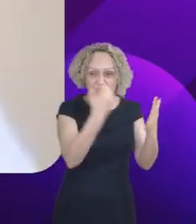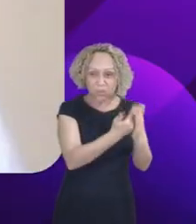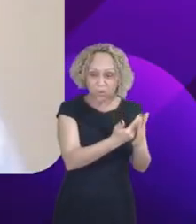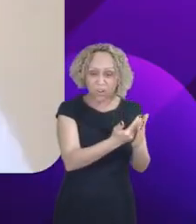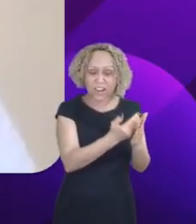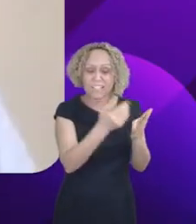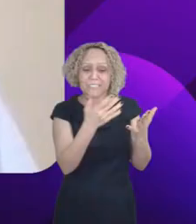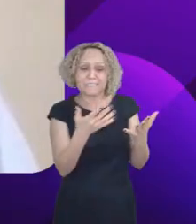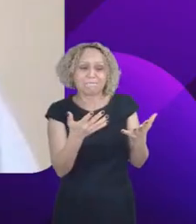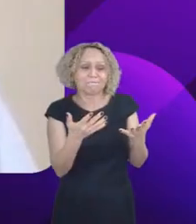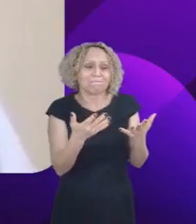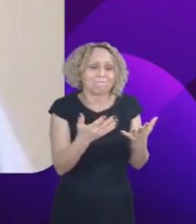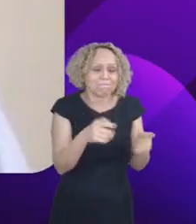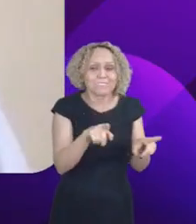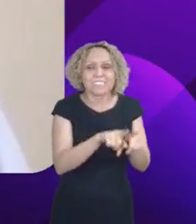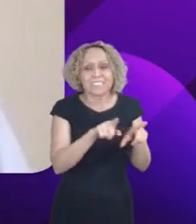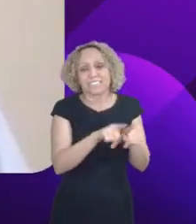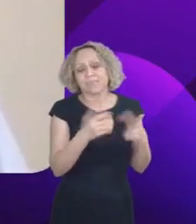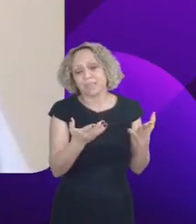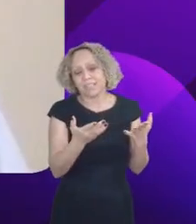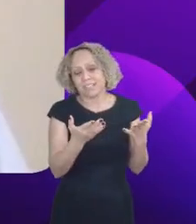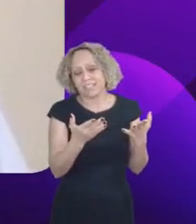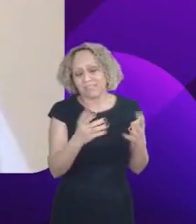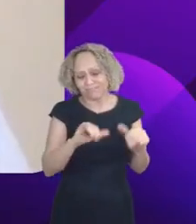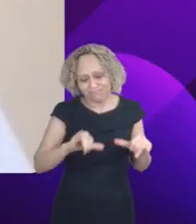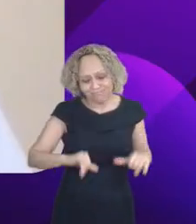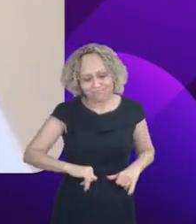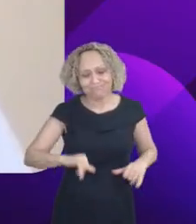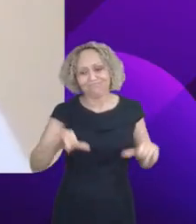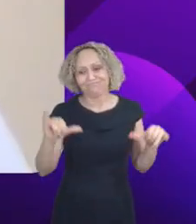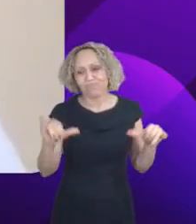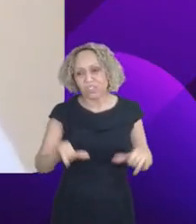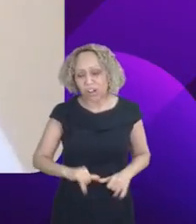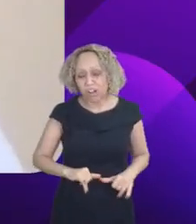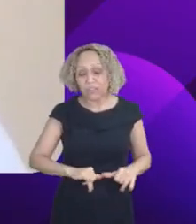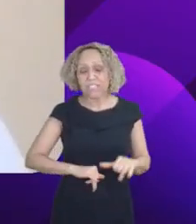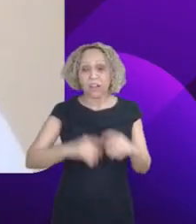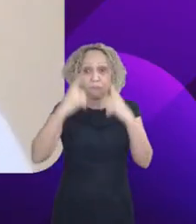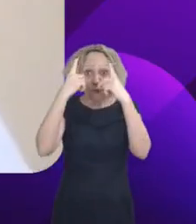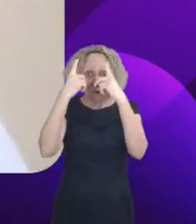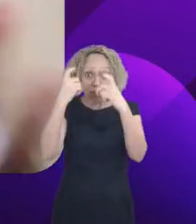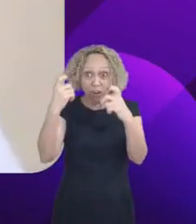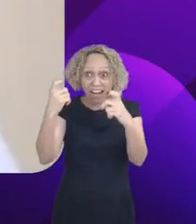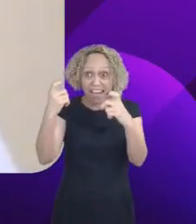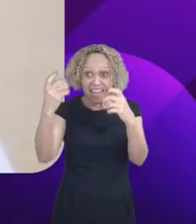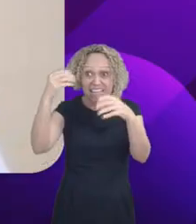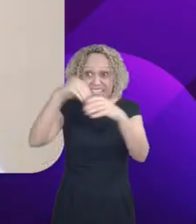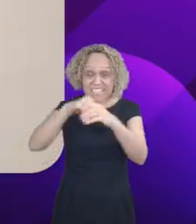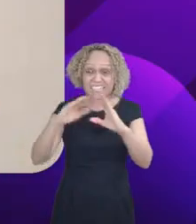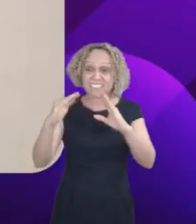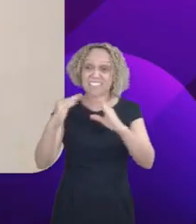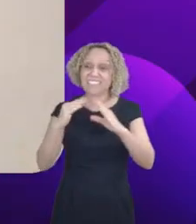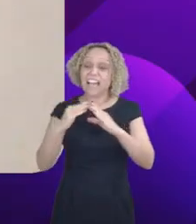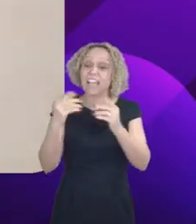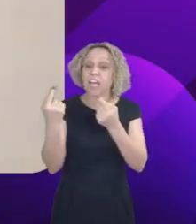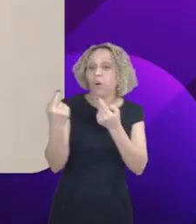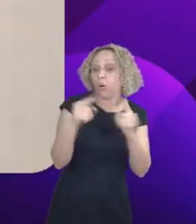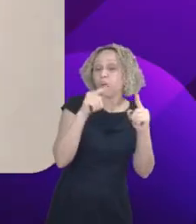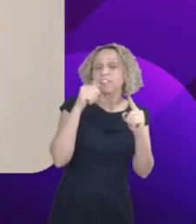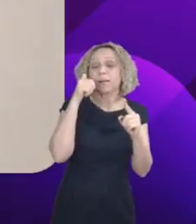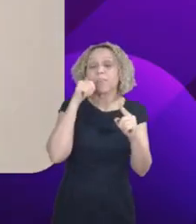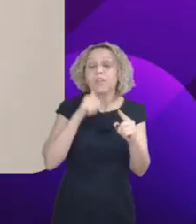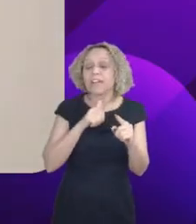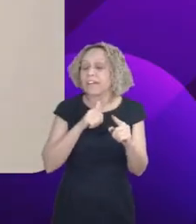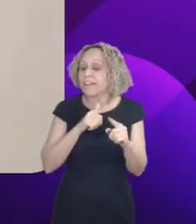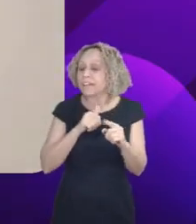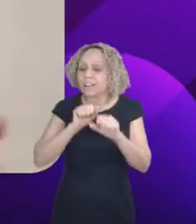da sua vida. Então, por óbvio, este é um problema de toda a sociedade. A gente costuma dizer também que a violência só acontece com